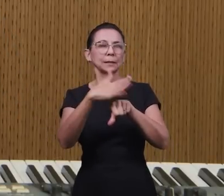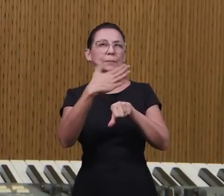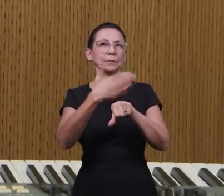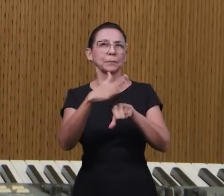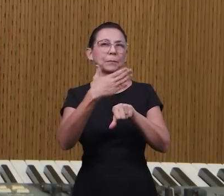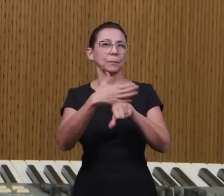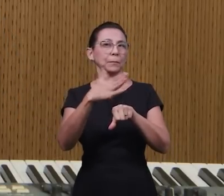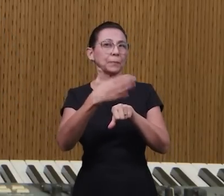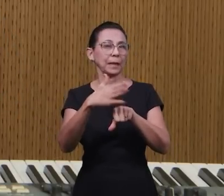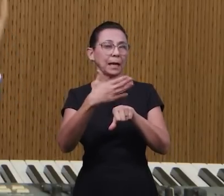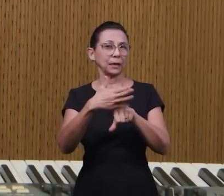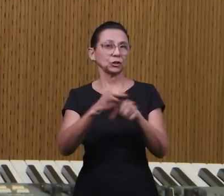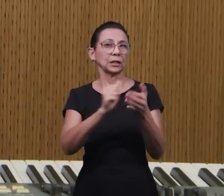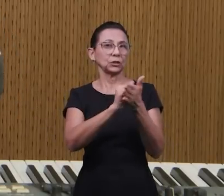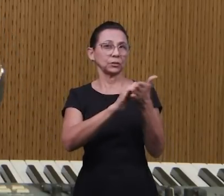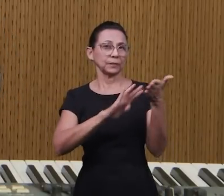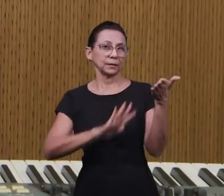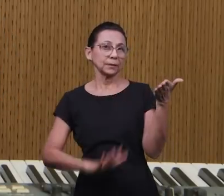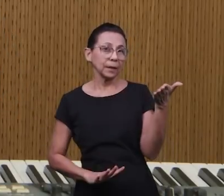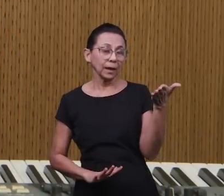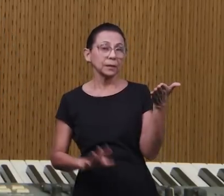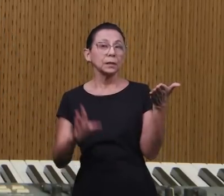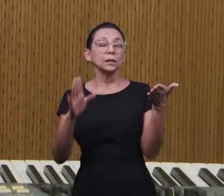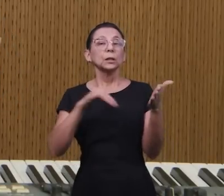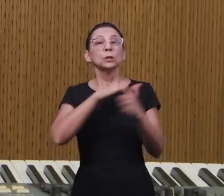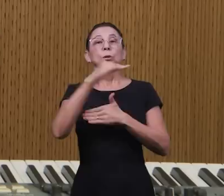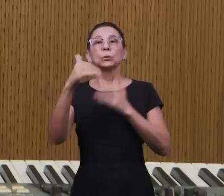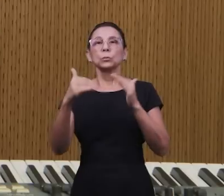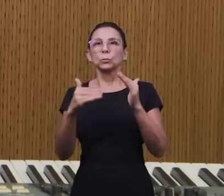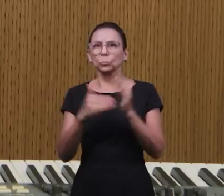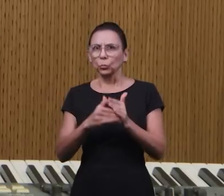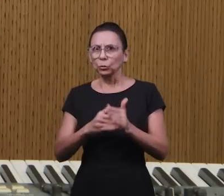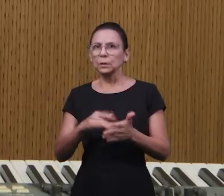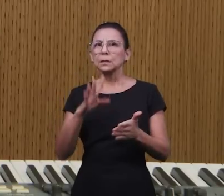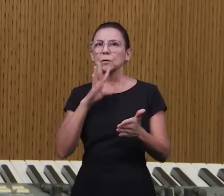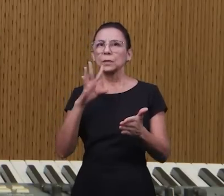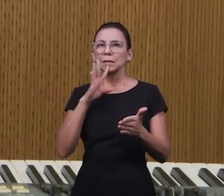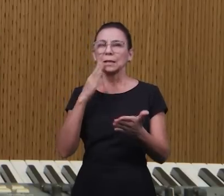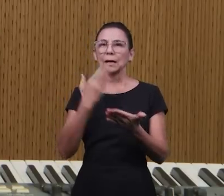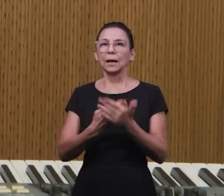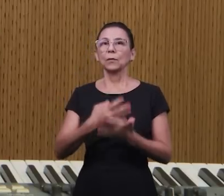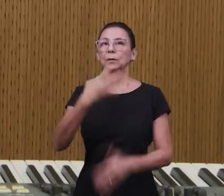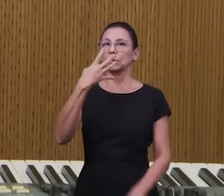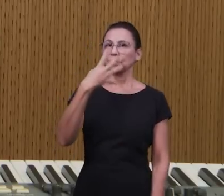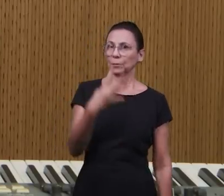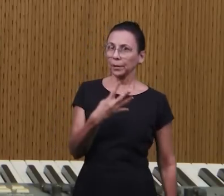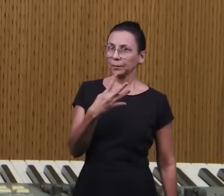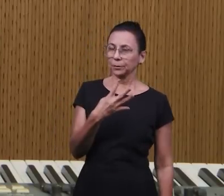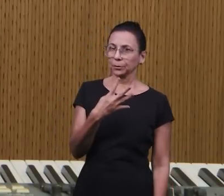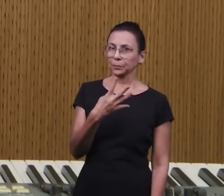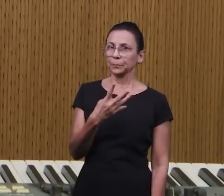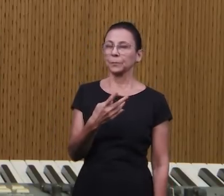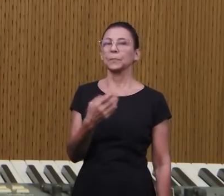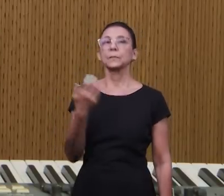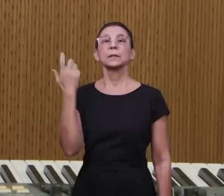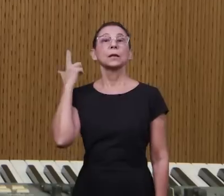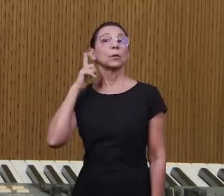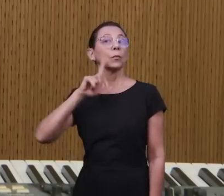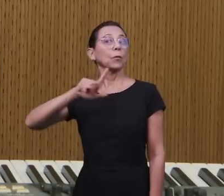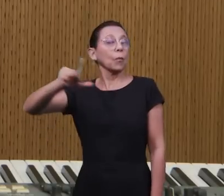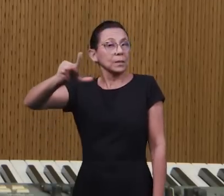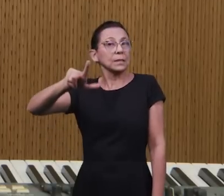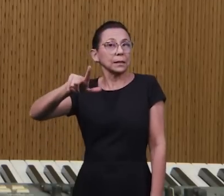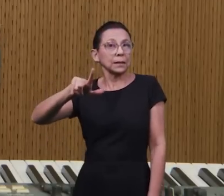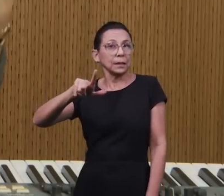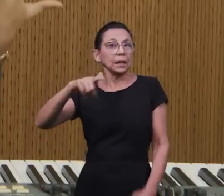conteúdo que foi conhecido, estudado na aula anterior, na aula 4. Portanto, para que você consiga fazer essa aula,